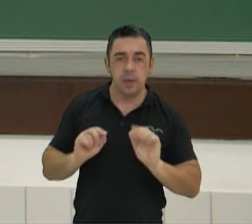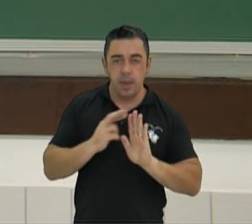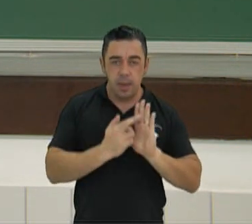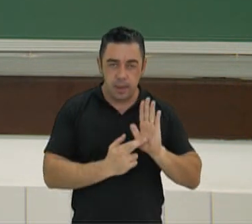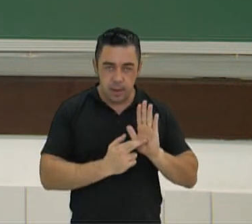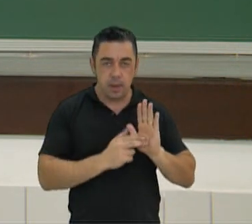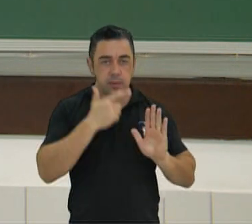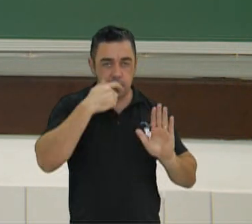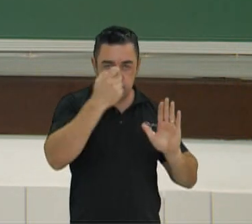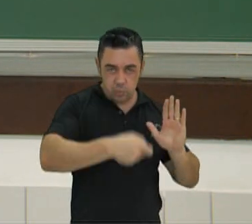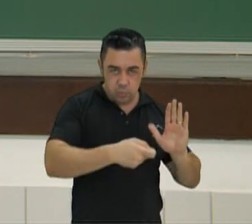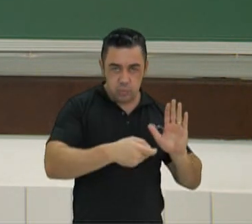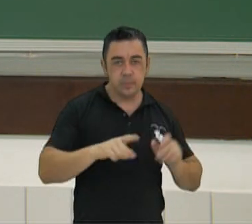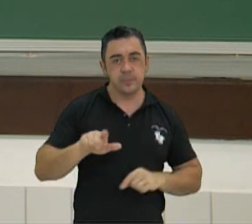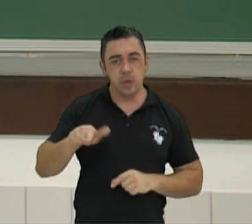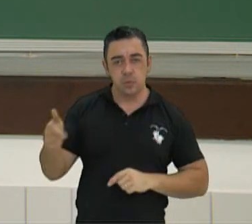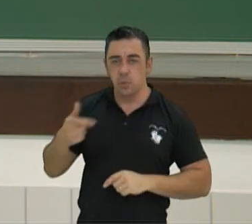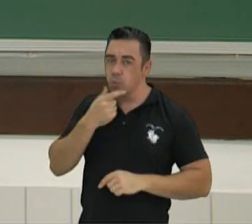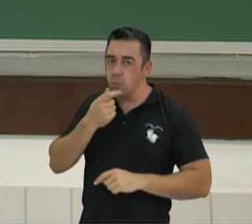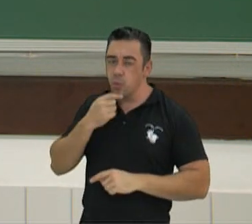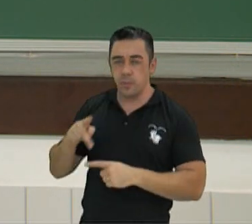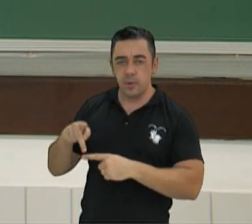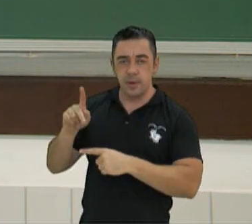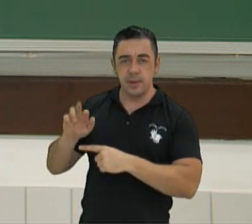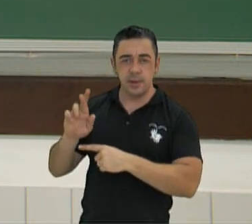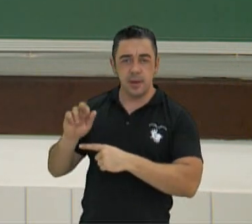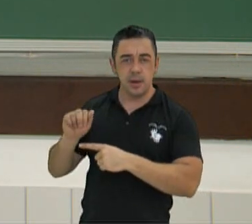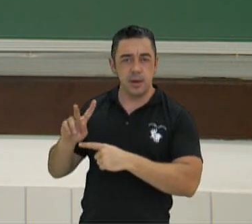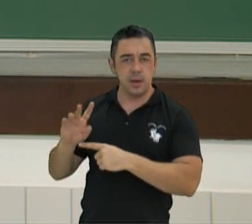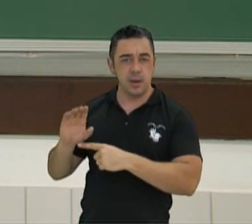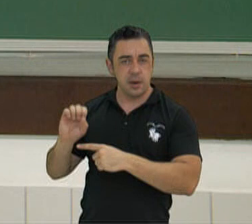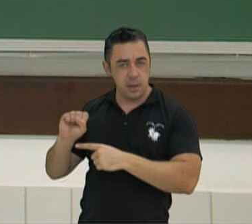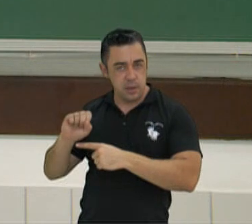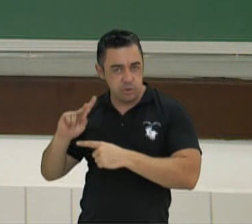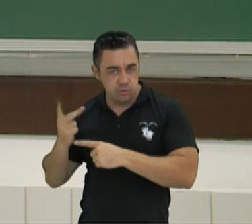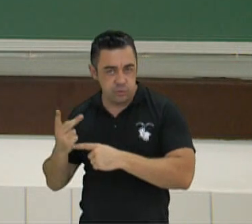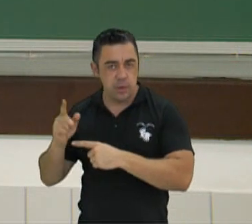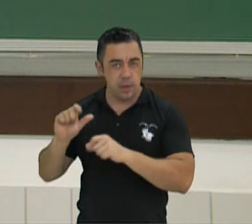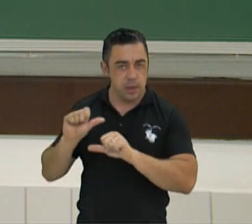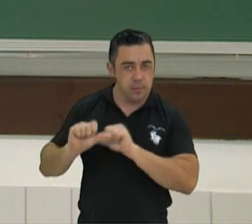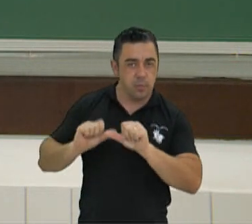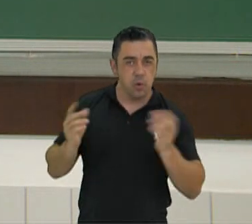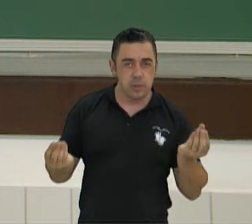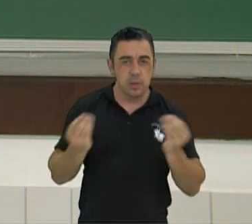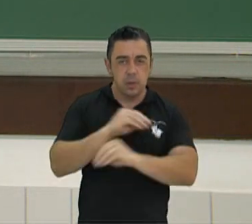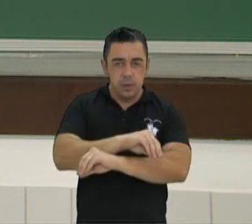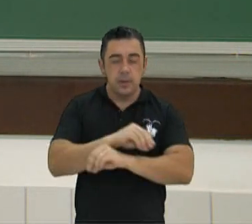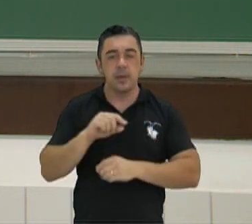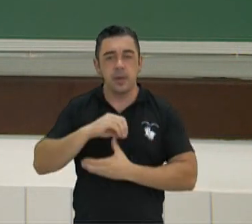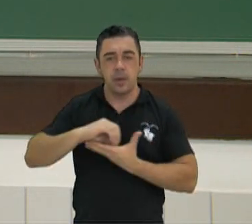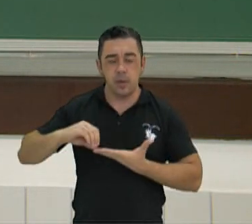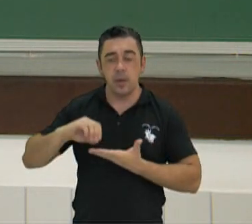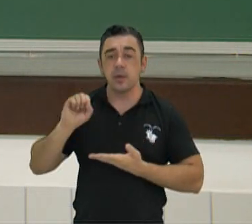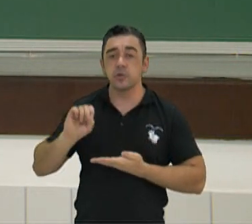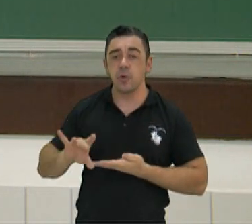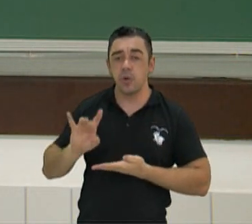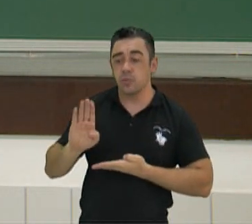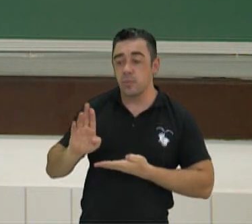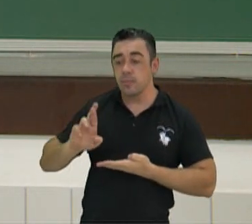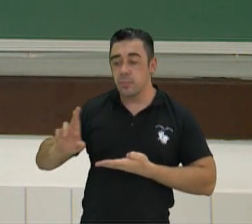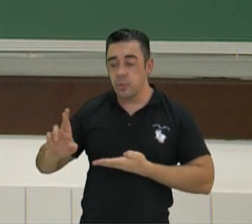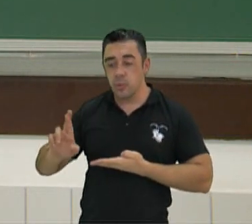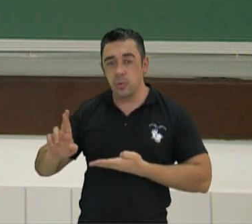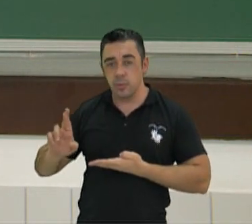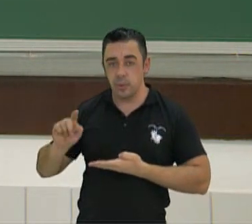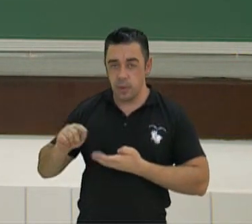de Markov-Vinnikov ou a de Karash, que inverte, que é a única exceção que acontece quando o bromo,